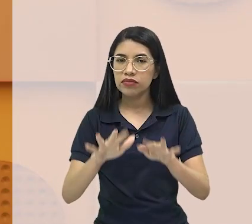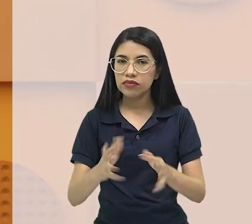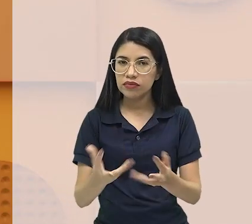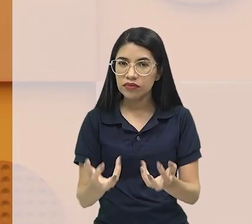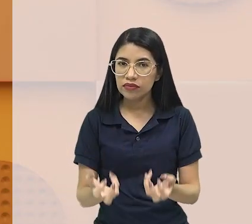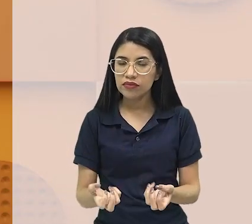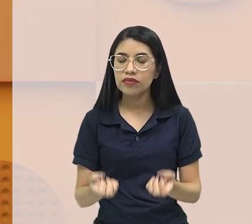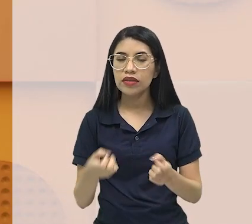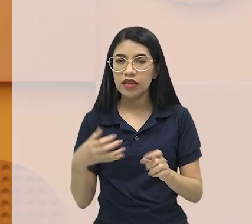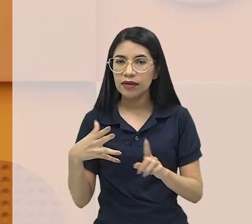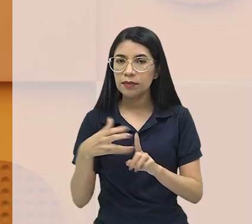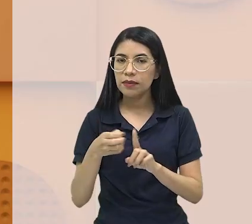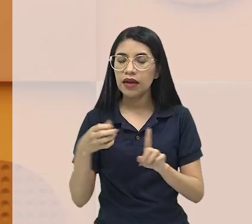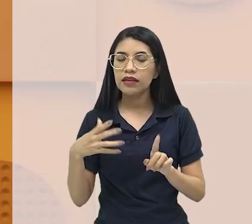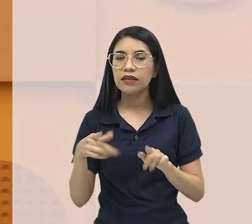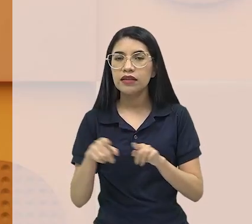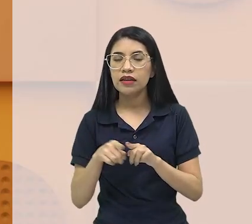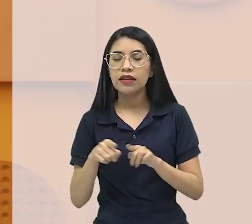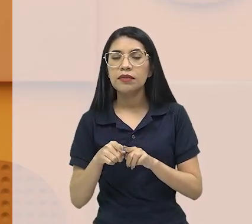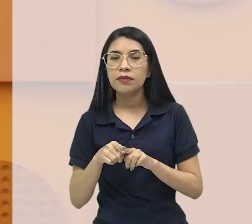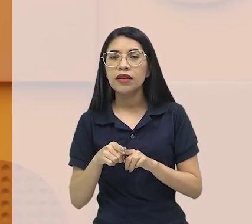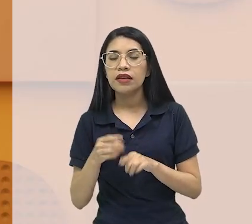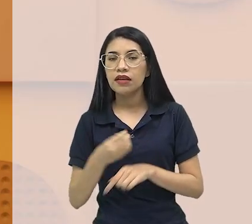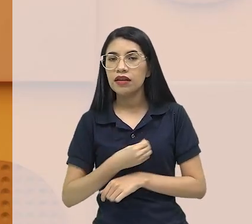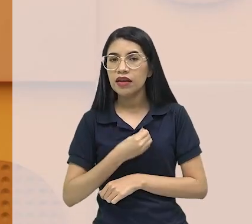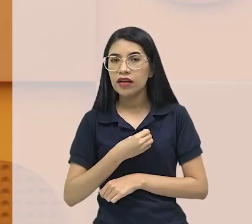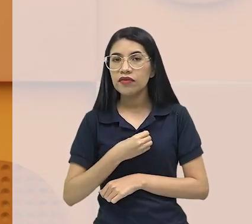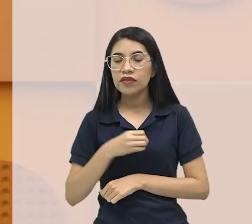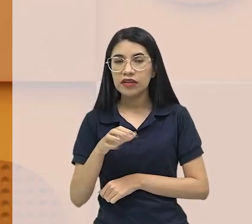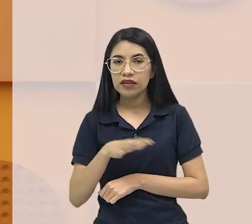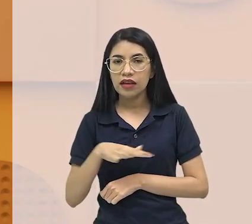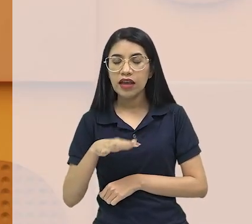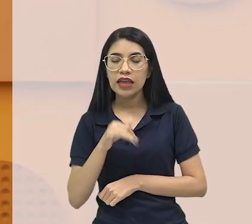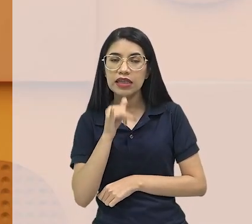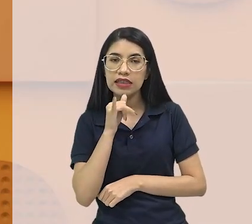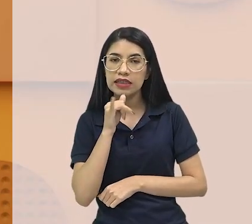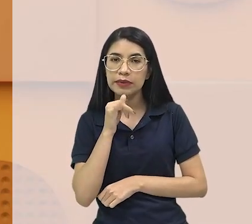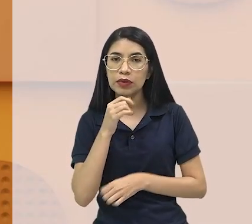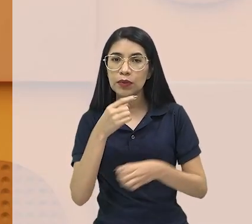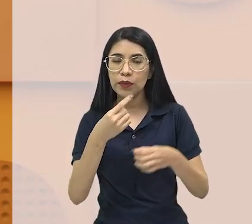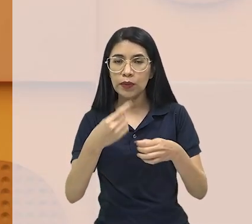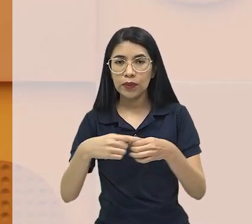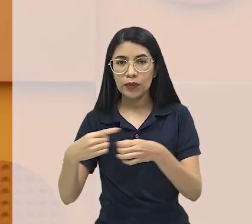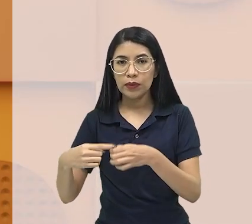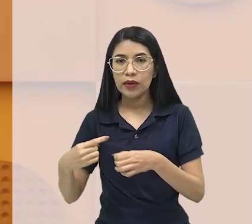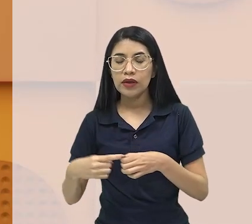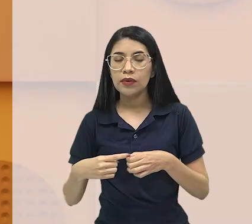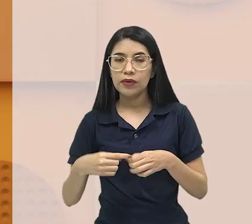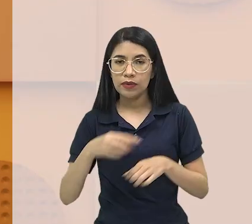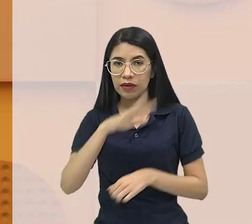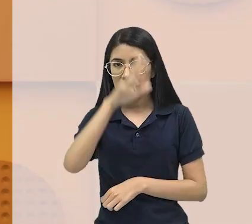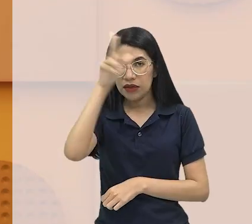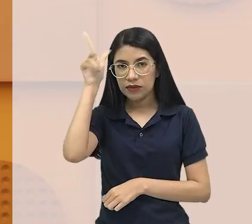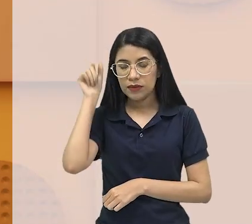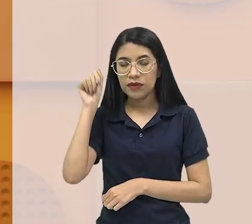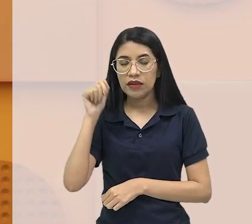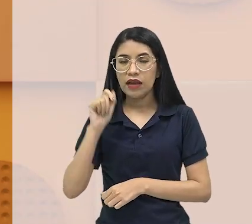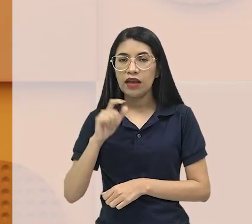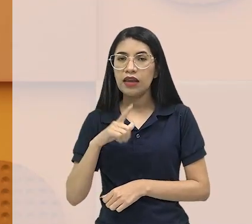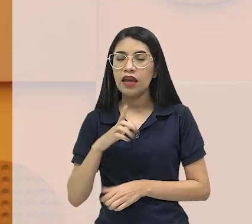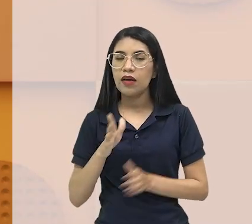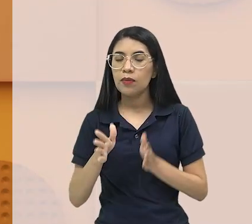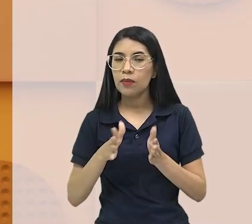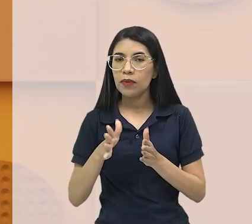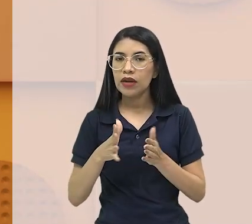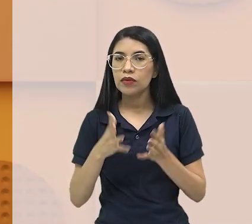podem afetar de modo muito grande a vivência das pessoas, como, por exemplo, no interior do estado do Amazonas, onde as secas